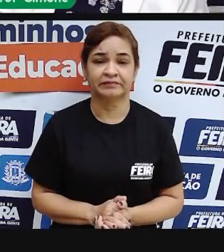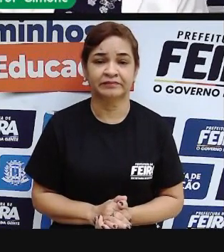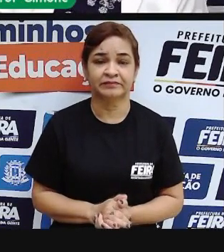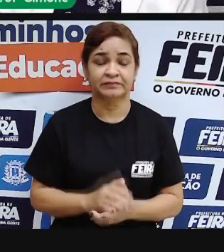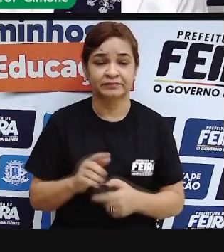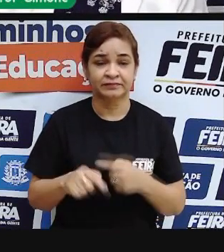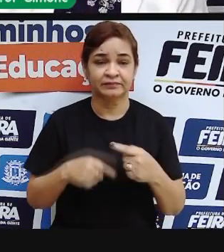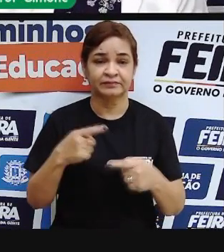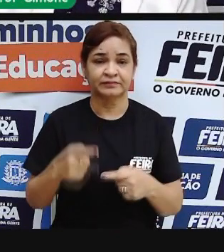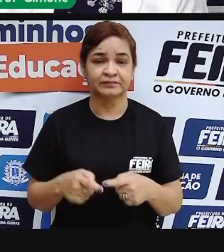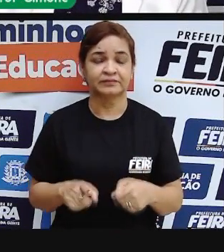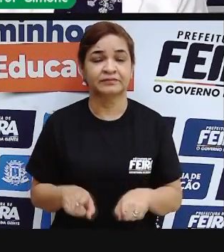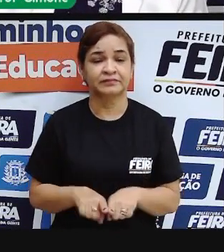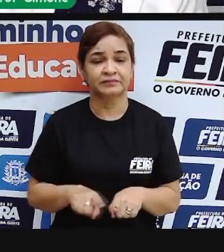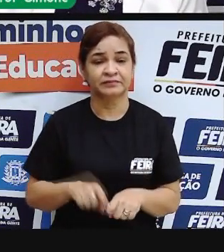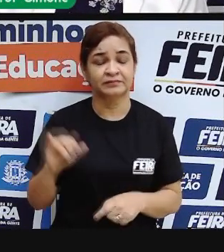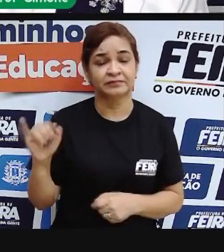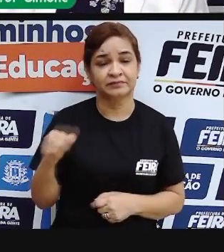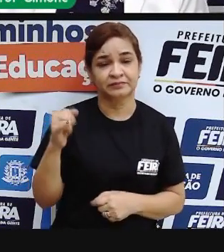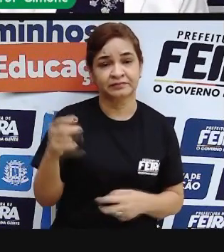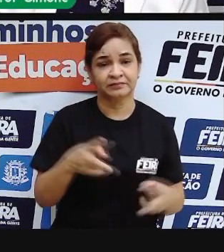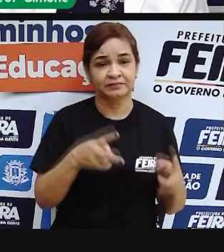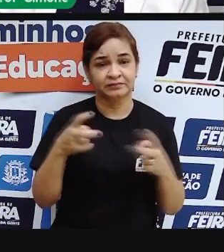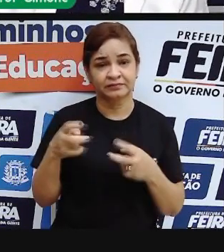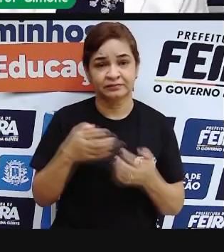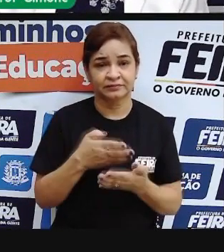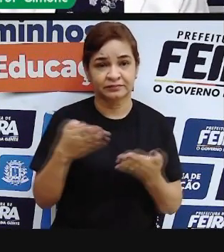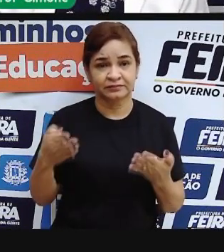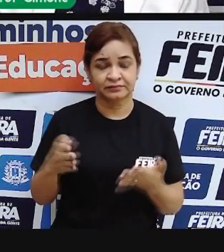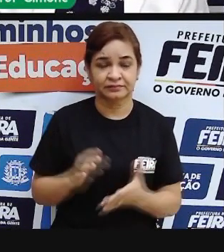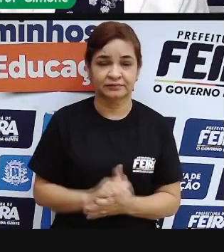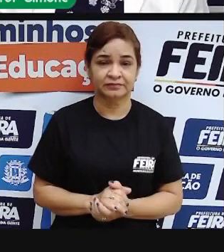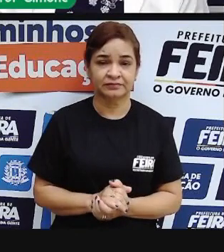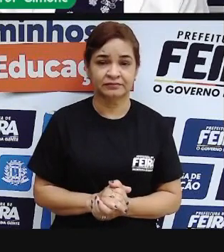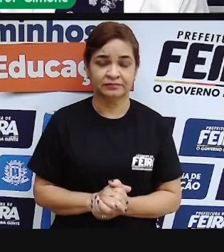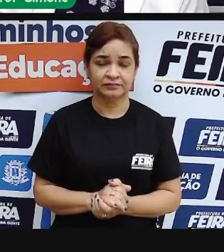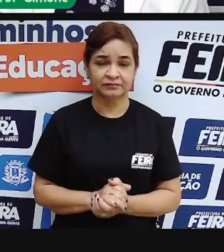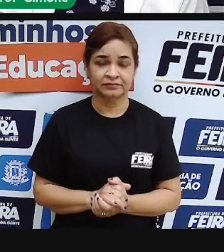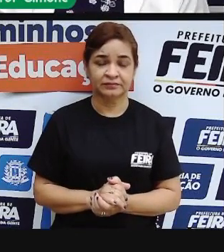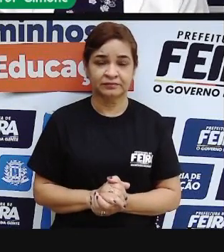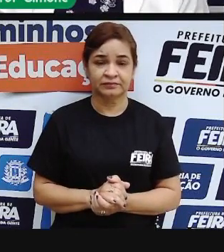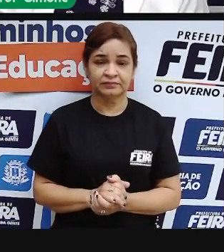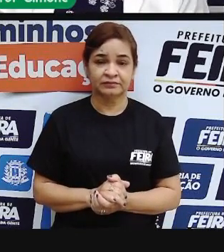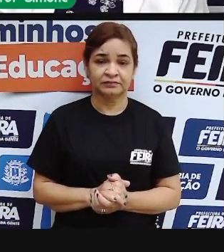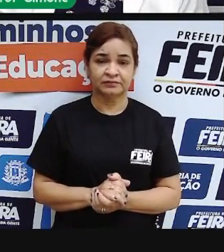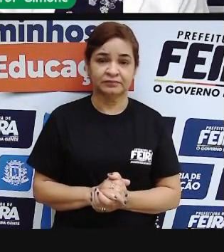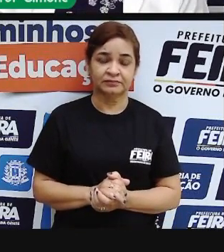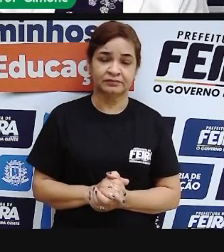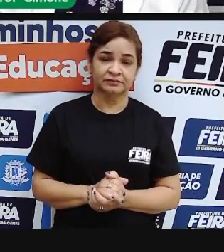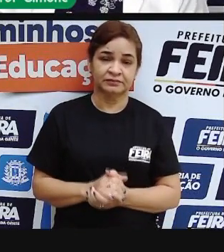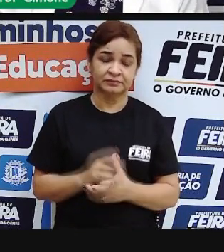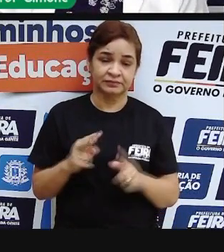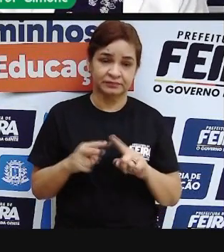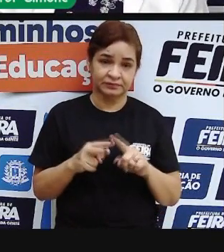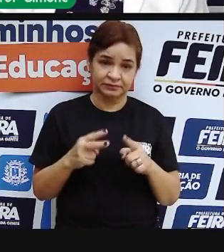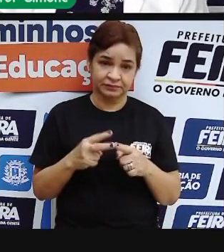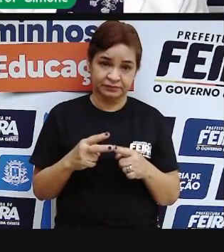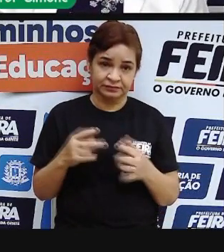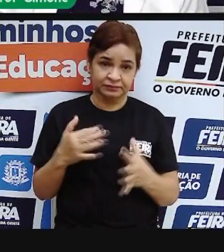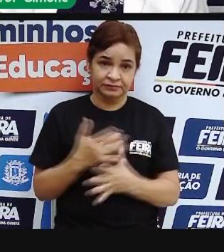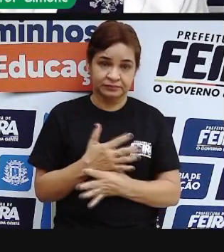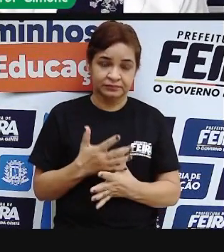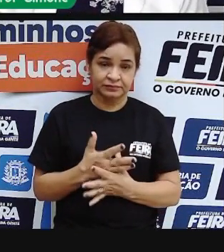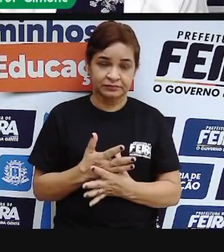Uma outra coisa que é interessante para chamar a atenção de vocês é que, assim, ó, essas duas cidades